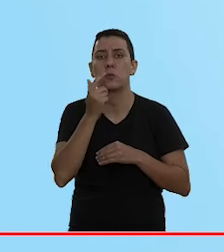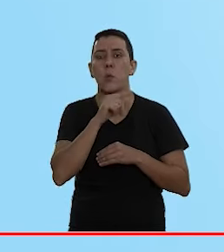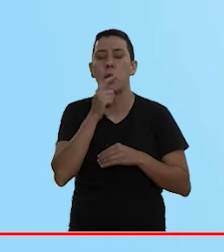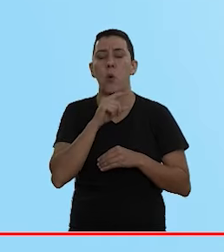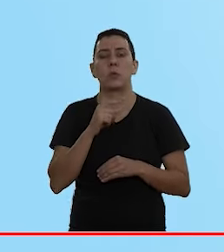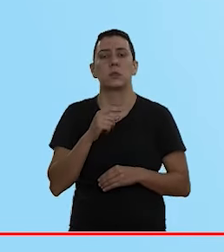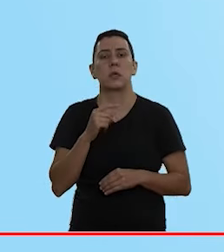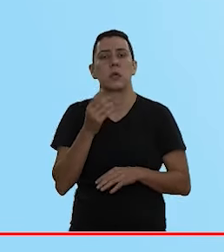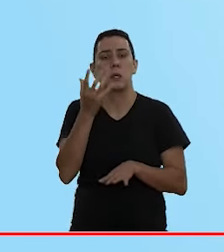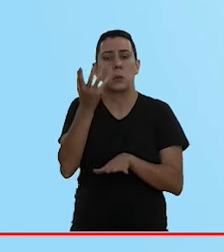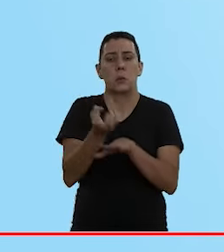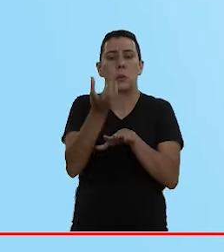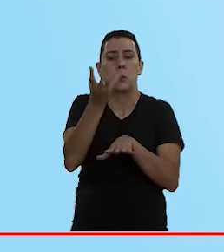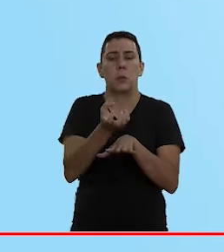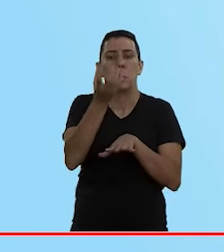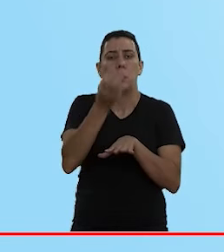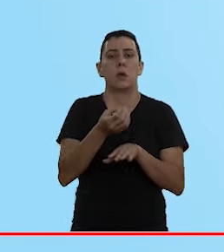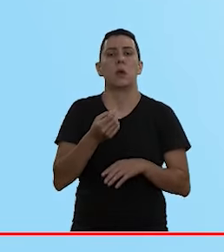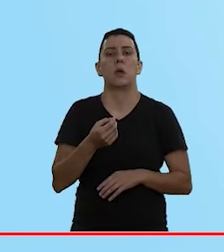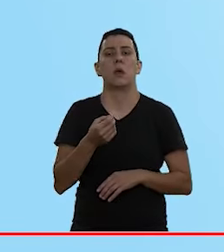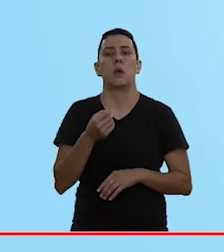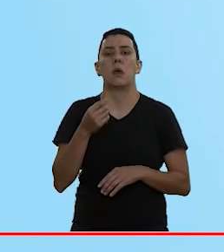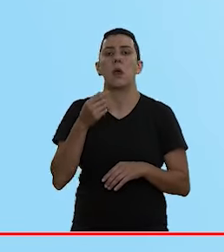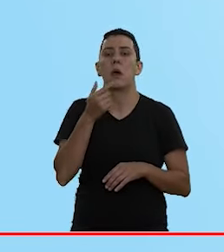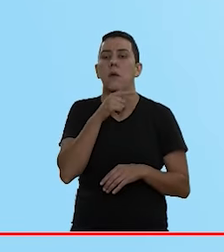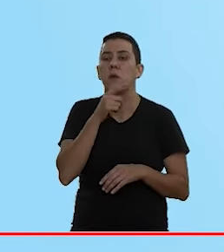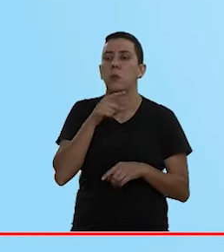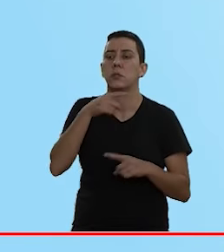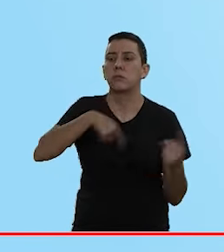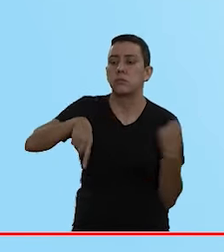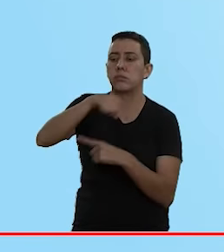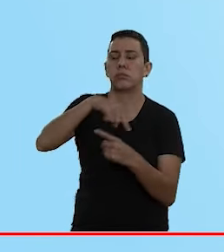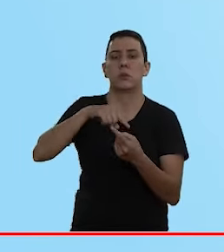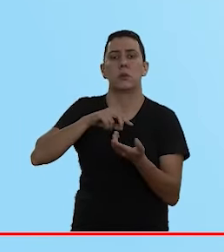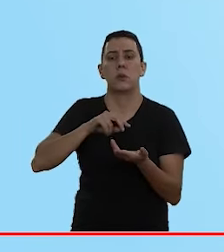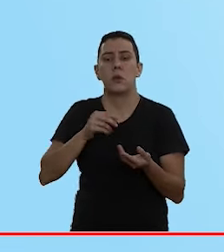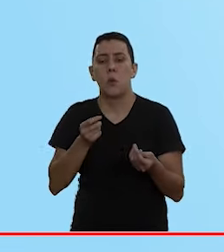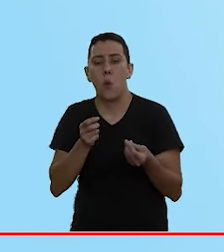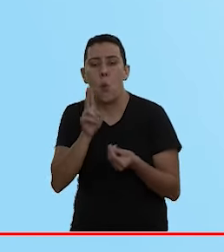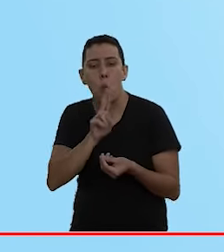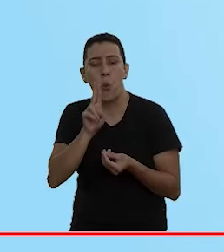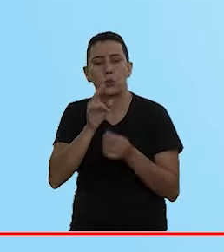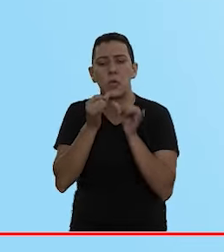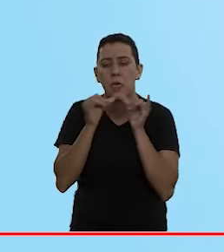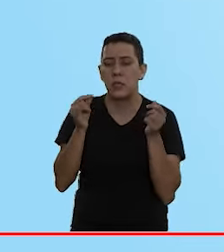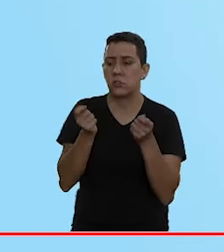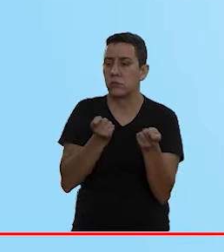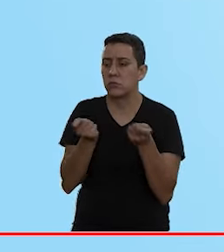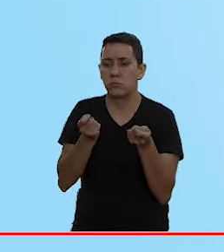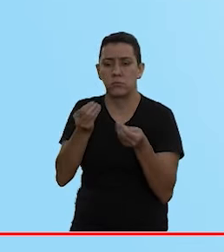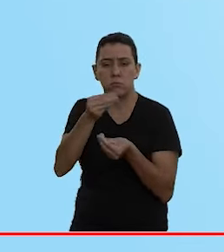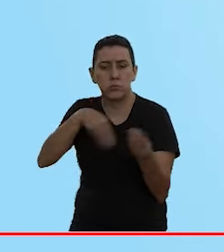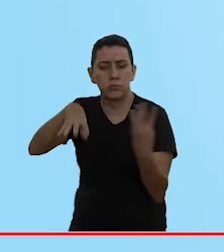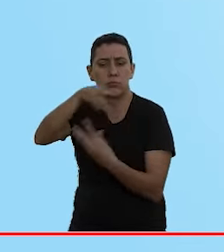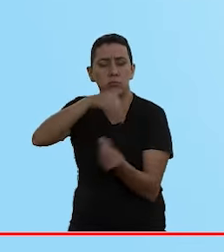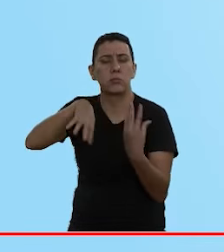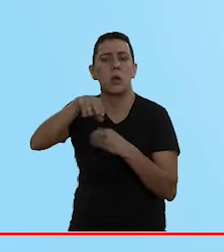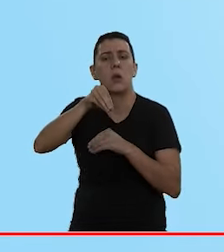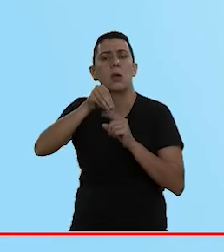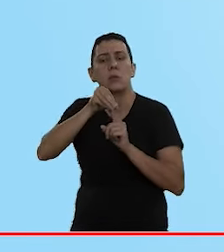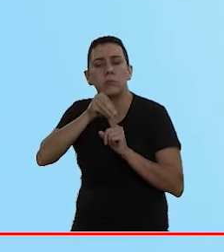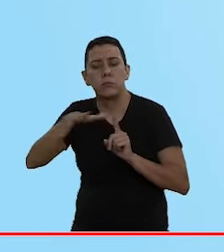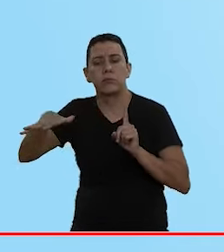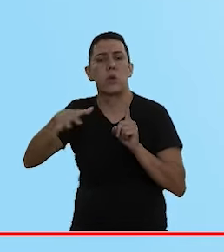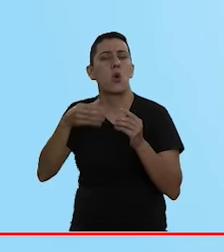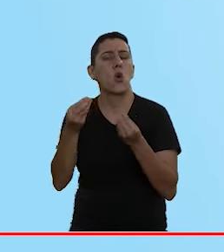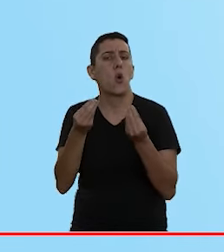interpretar da melhor forma possível e traduzir esses dados em melhores condições de operação, né? Esse é o